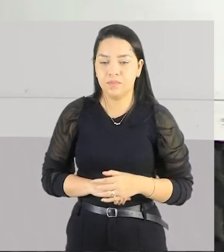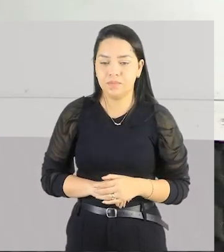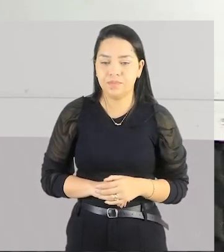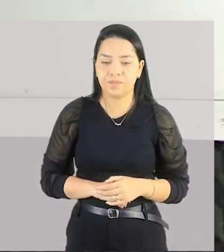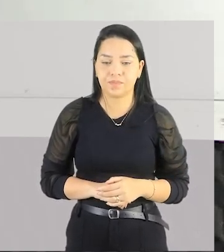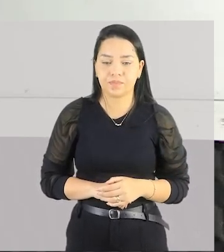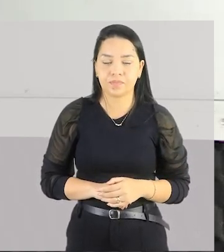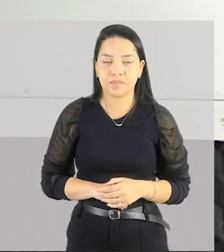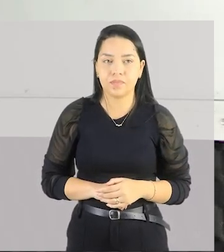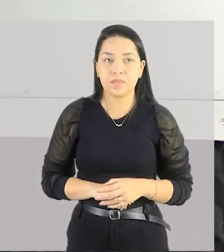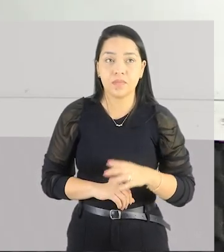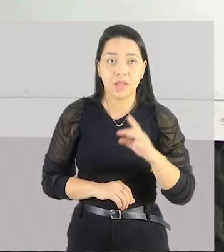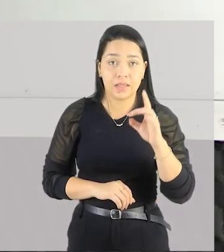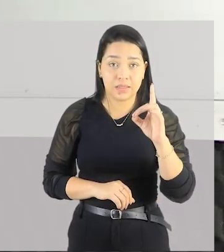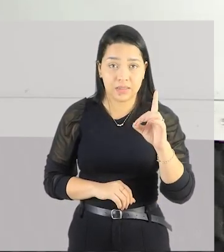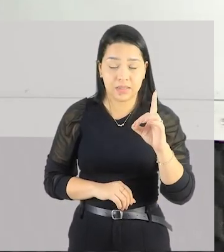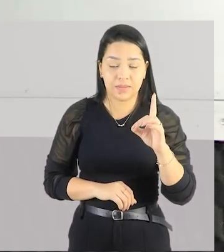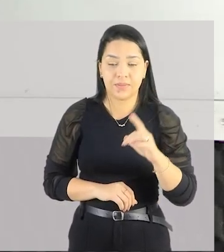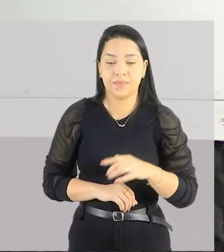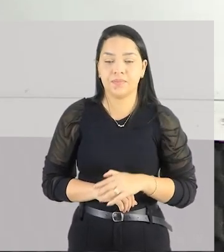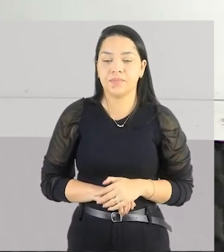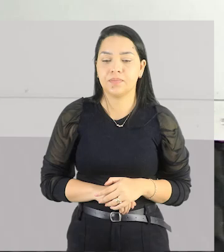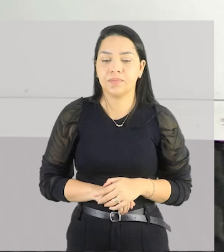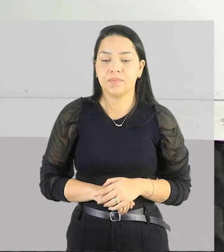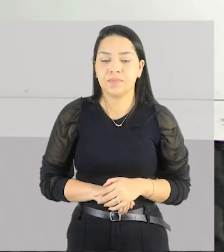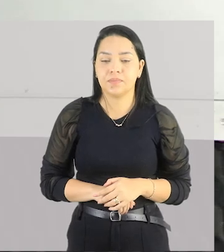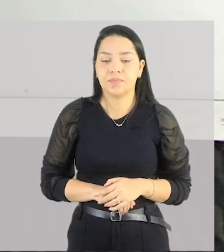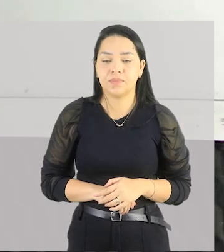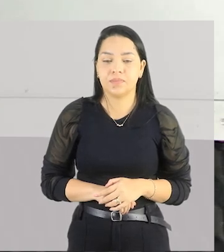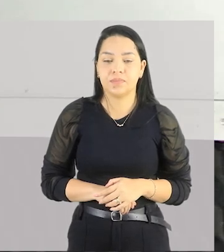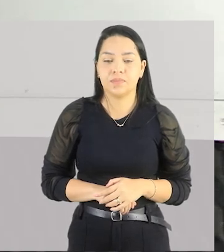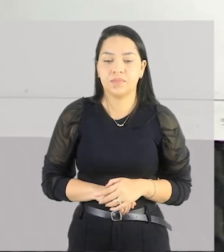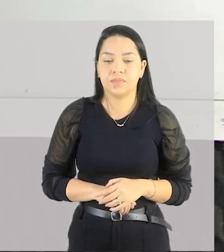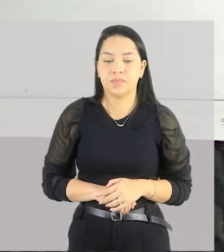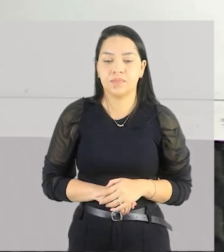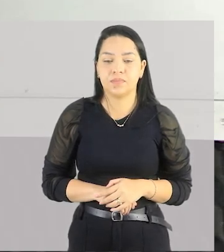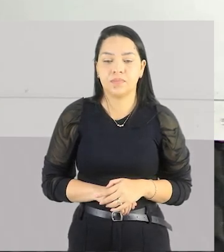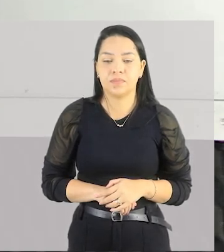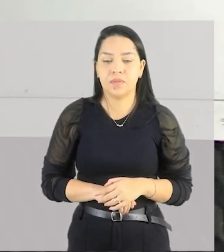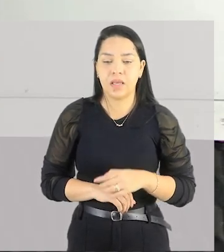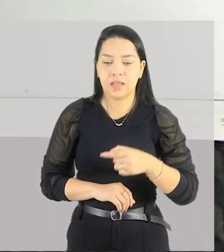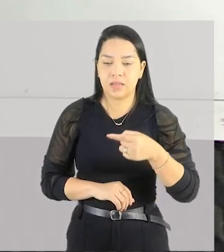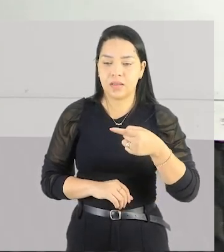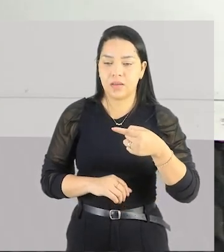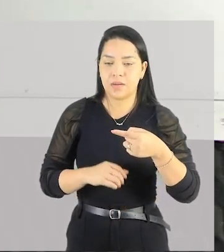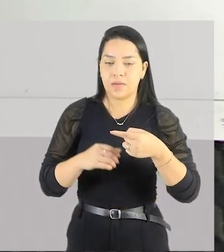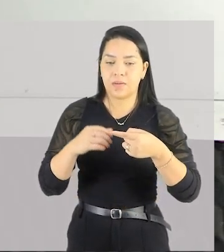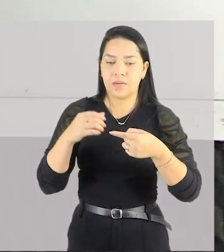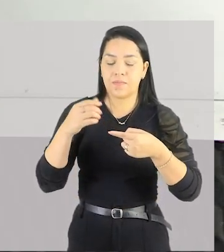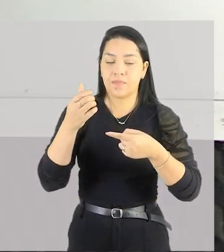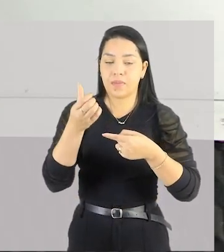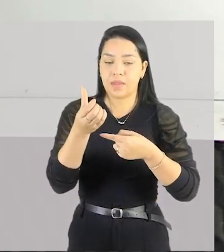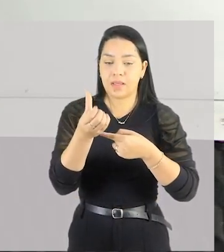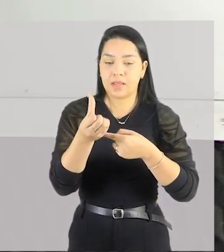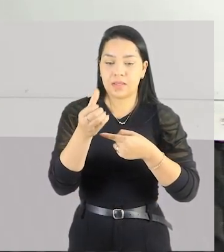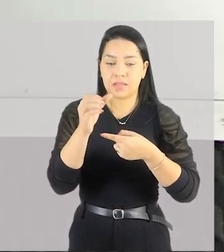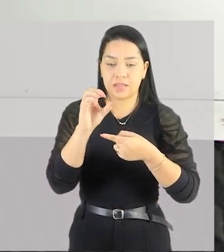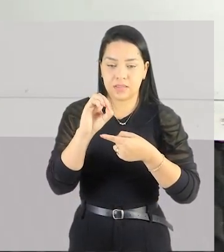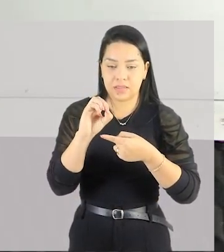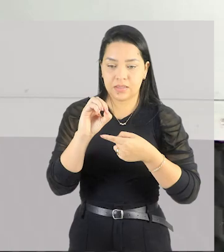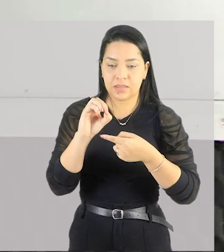Beleza? Agora vamos ver com relação, turma, ao D. Com relação ao D, o eixo Y vale